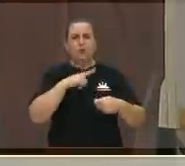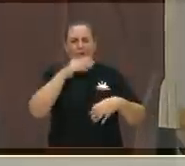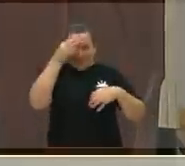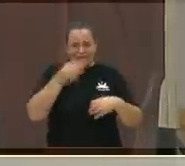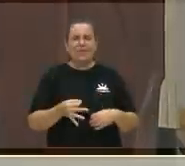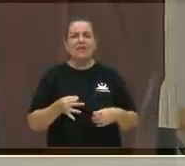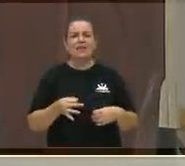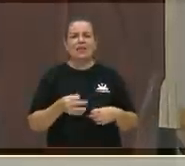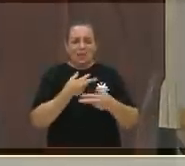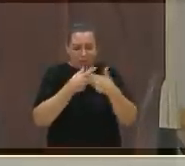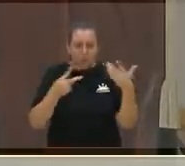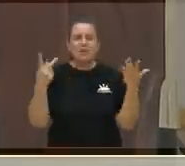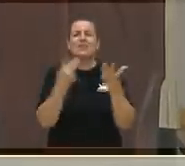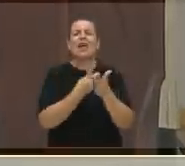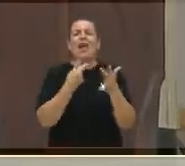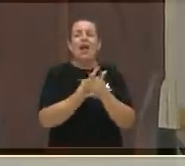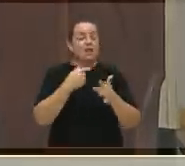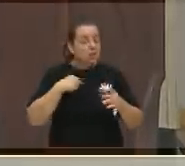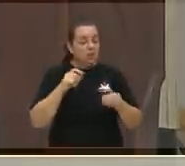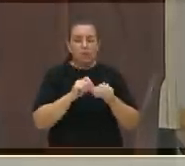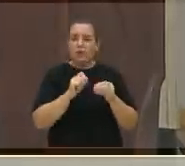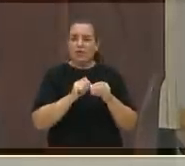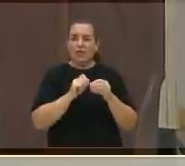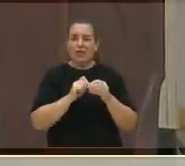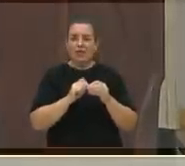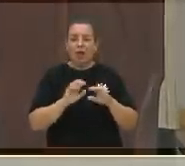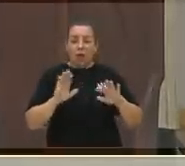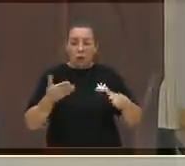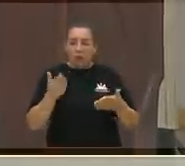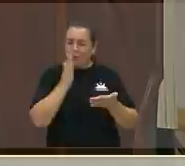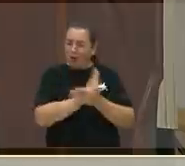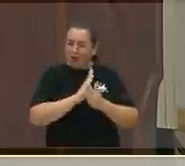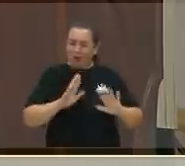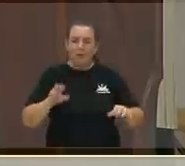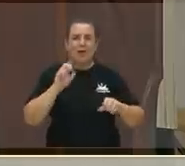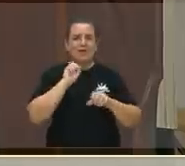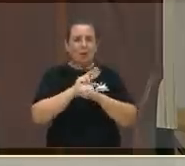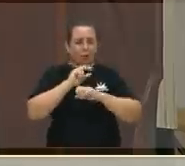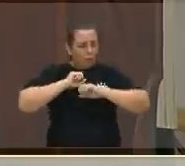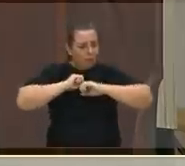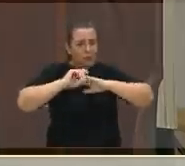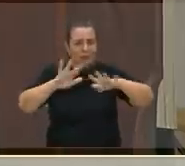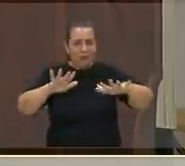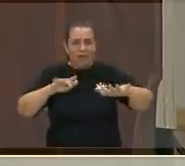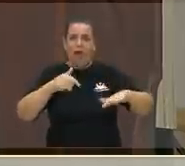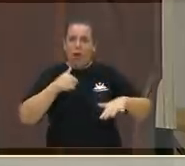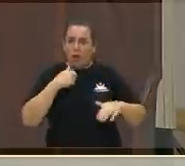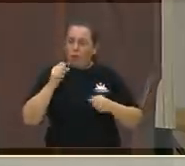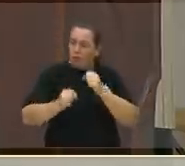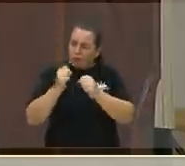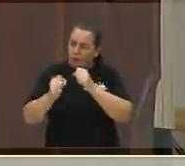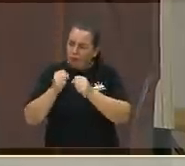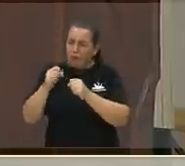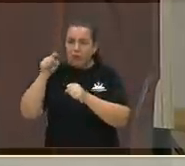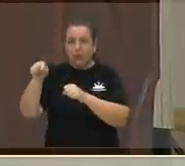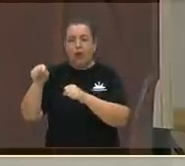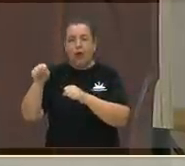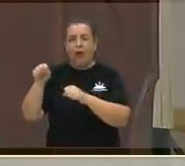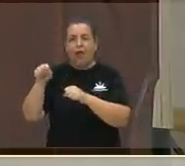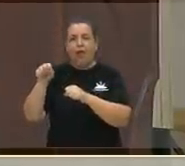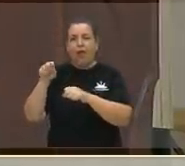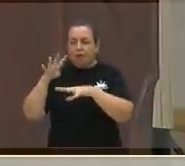oportunidade quando acabar com essa poder mia eu vou correndo para o vick e no sacramento